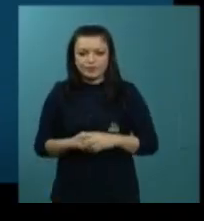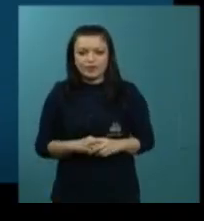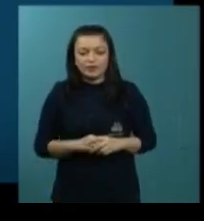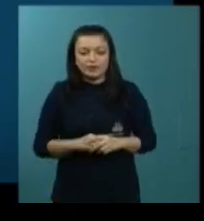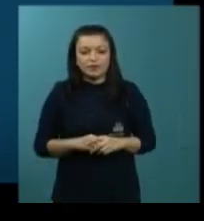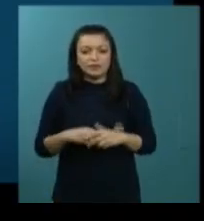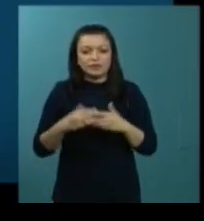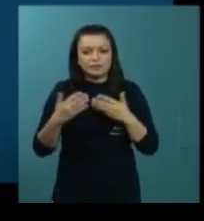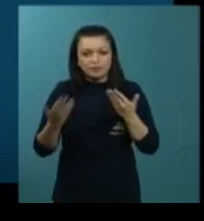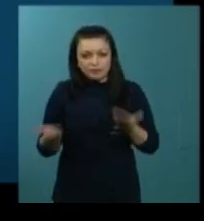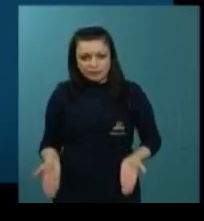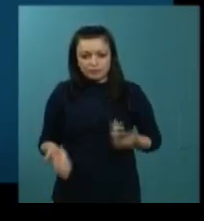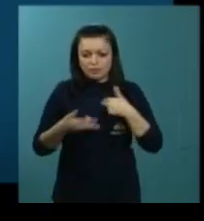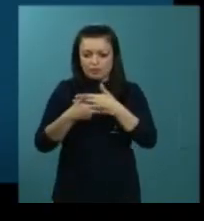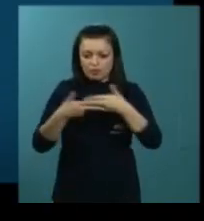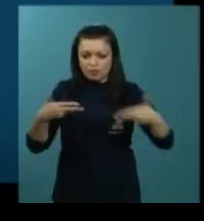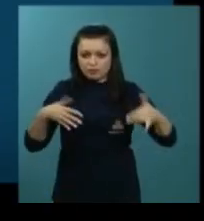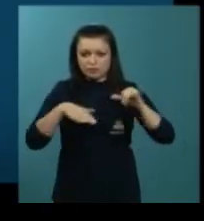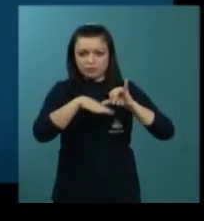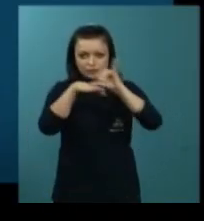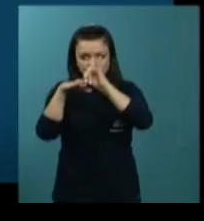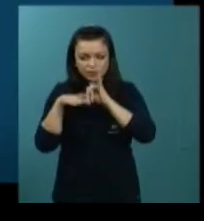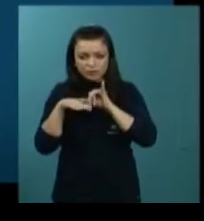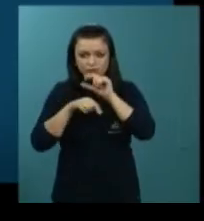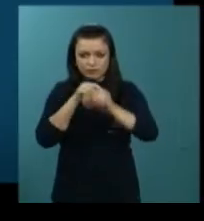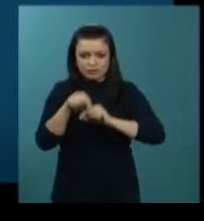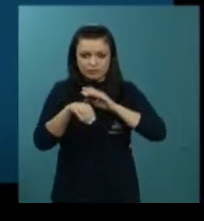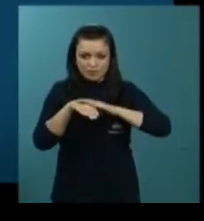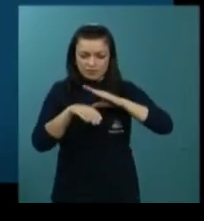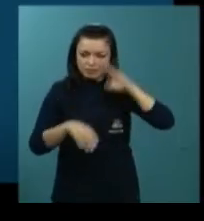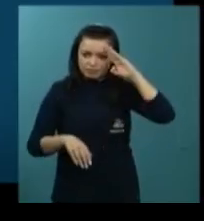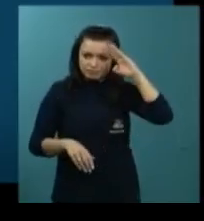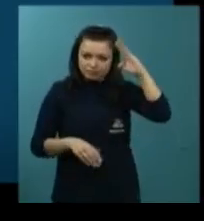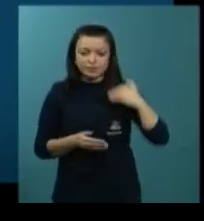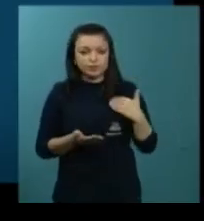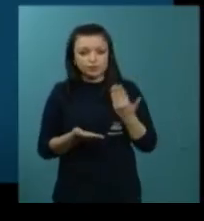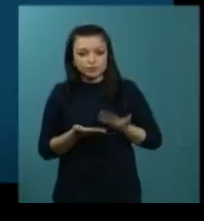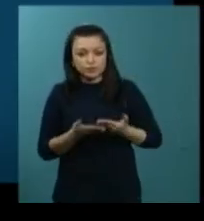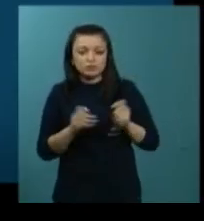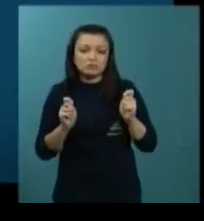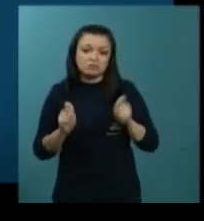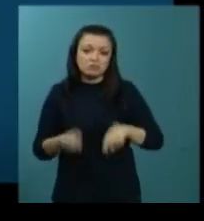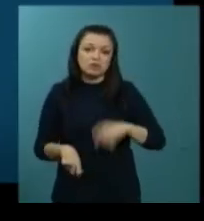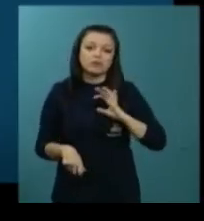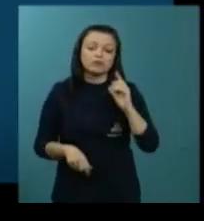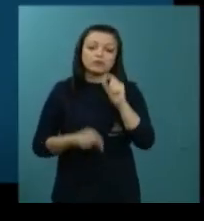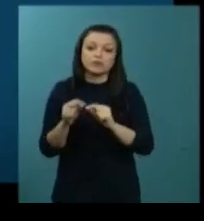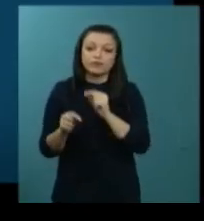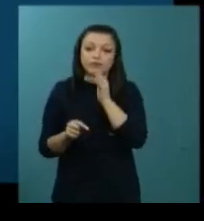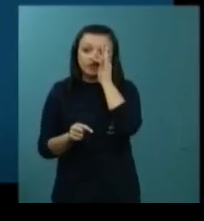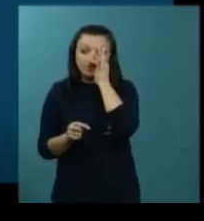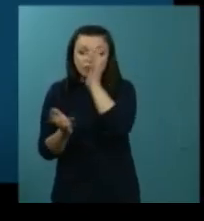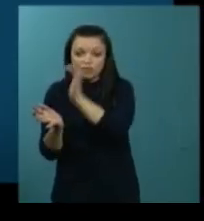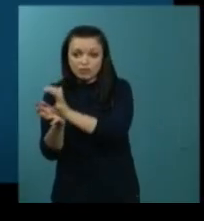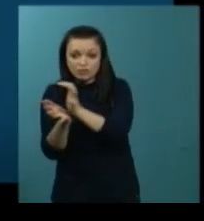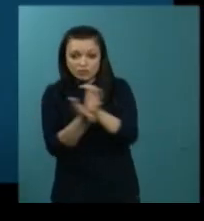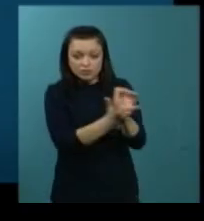nosso ponto, o nosso foco do estudo, podem ser flores,